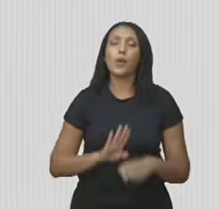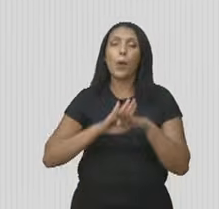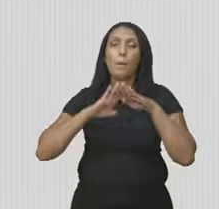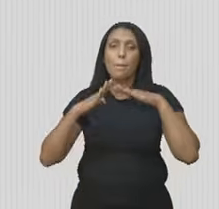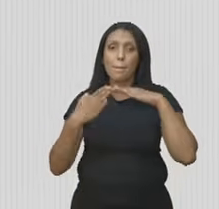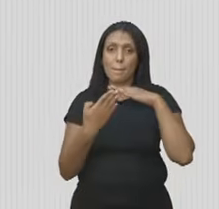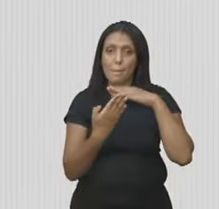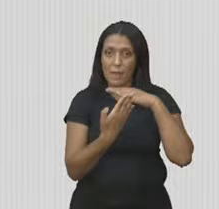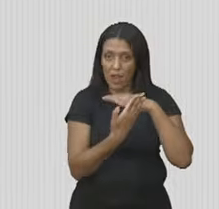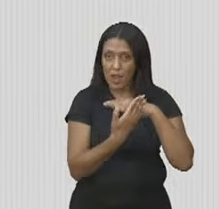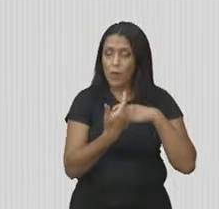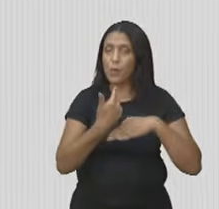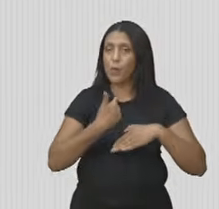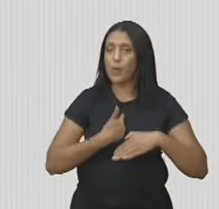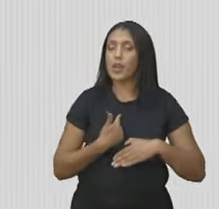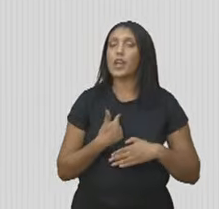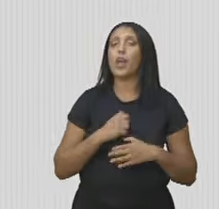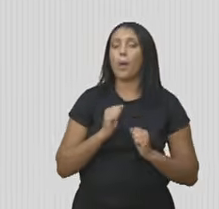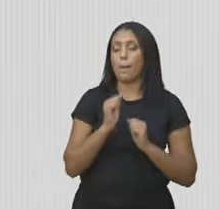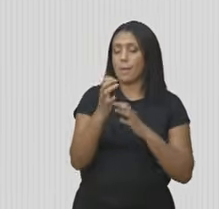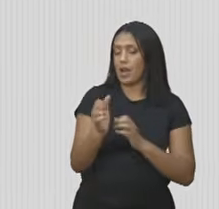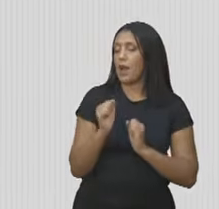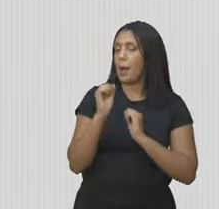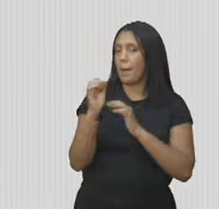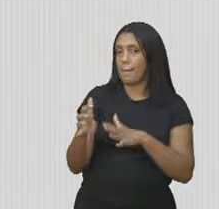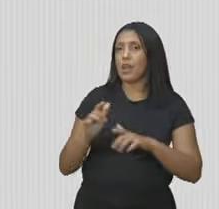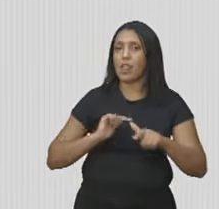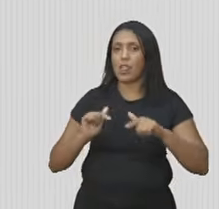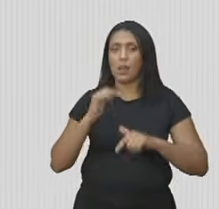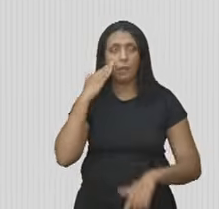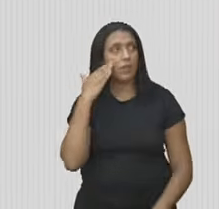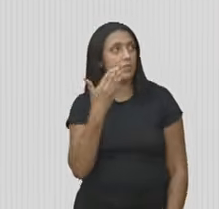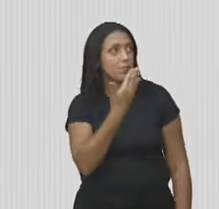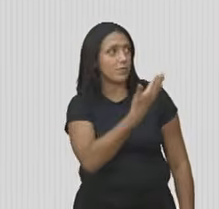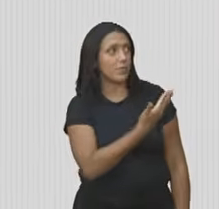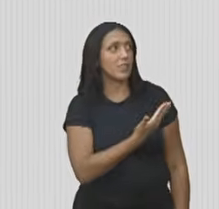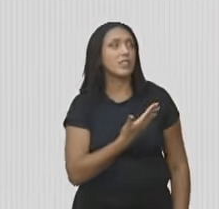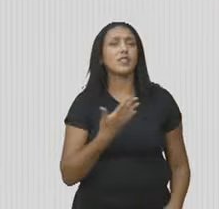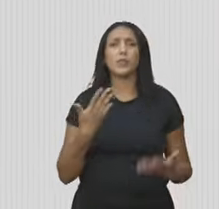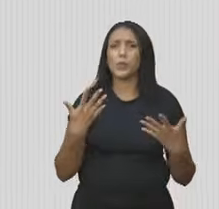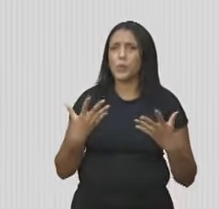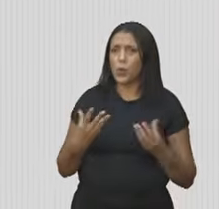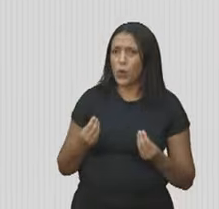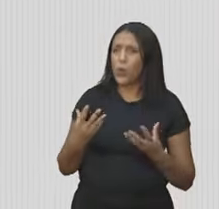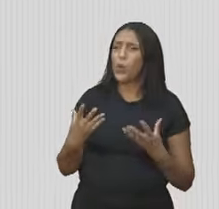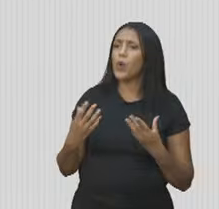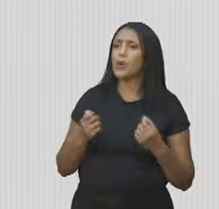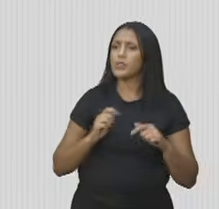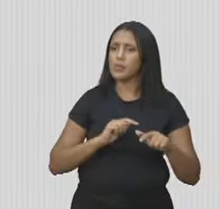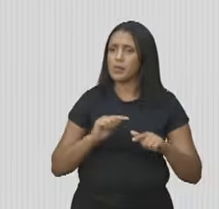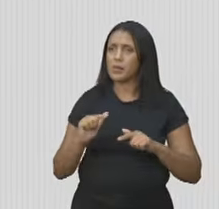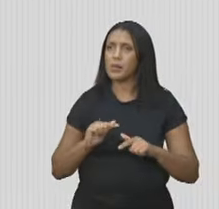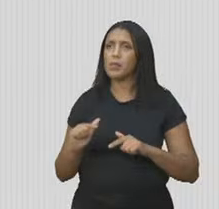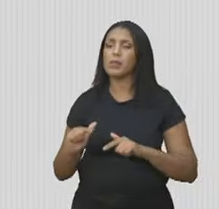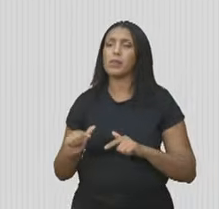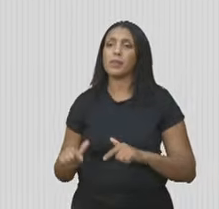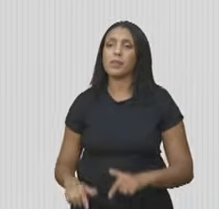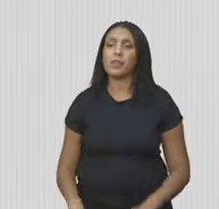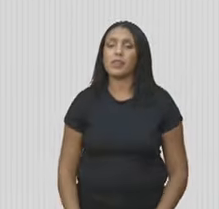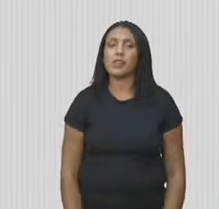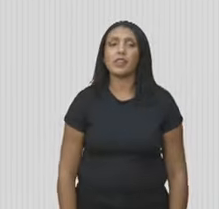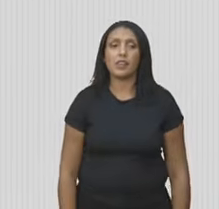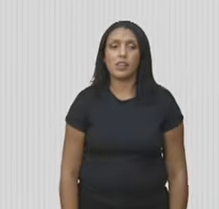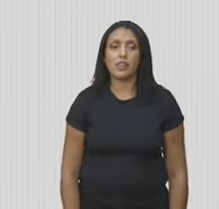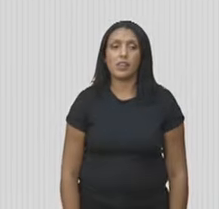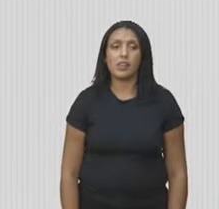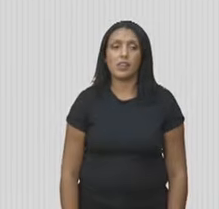esses trabalhos foram dirigidos. Você pode ver que foram muitos bairros, 60 trabalhos, afinal de contas, que vão desde reparos